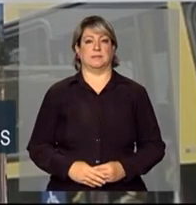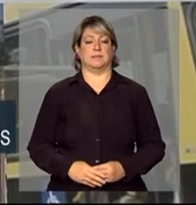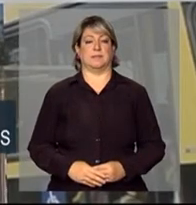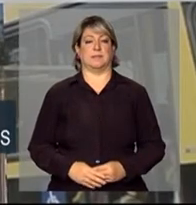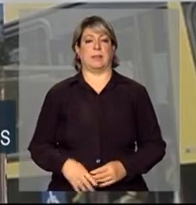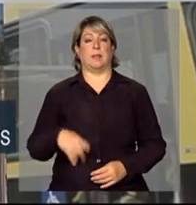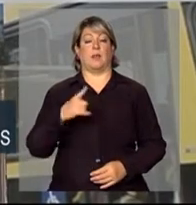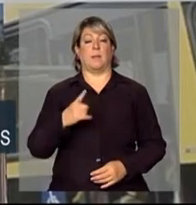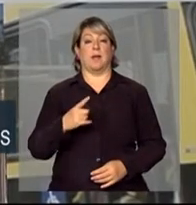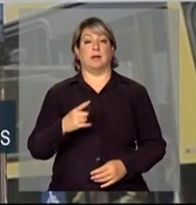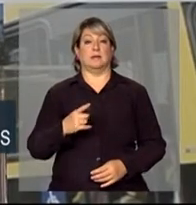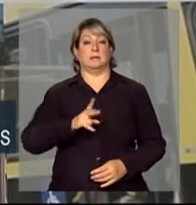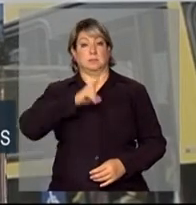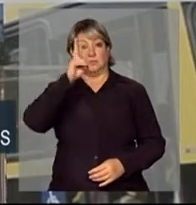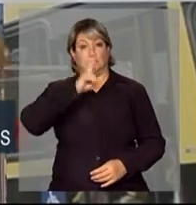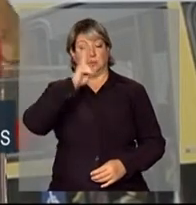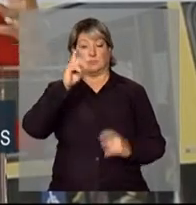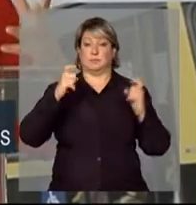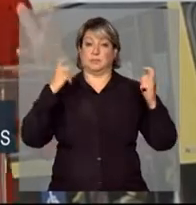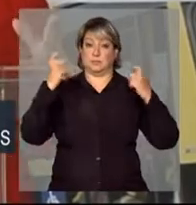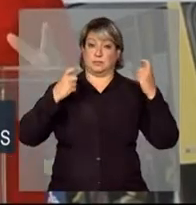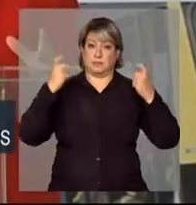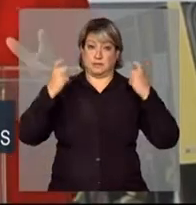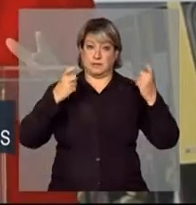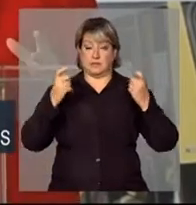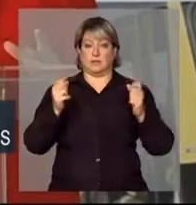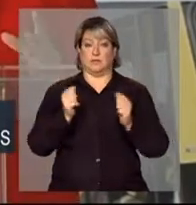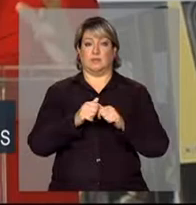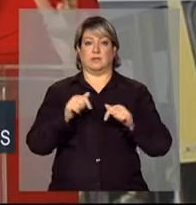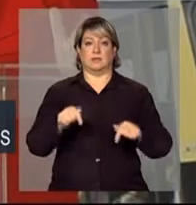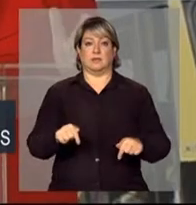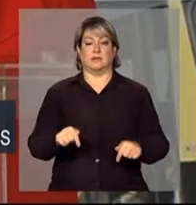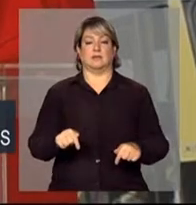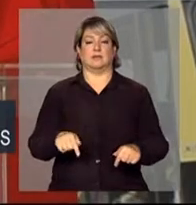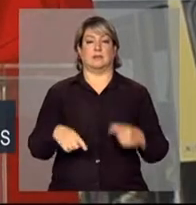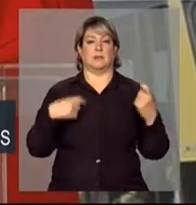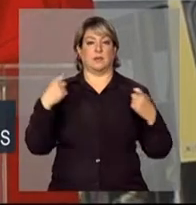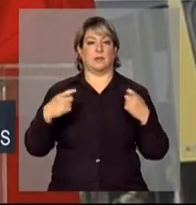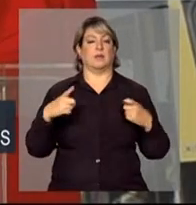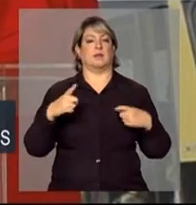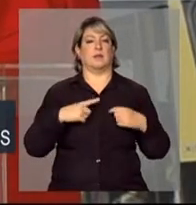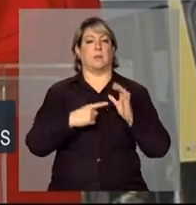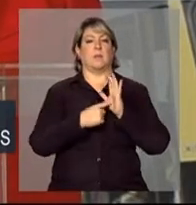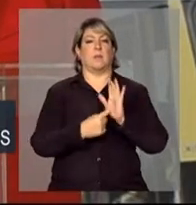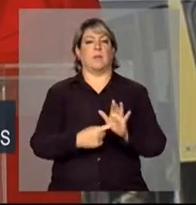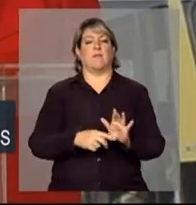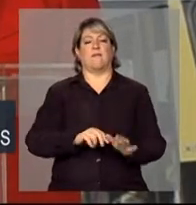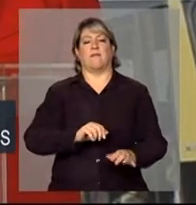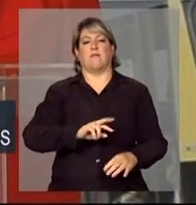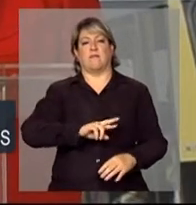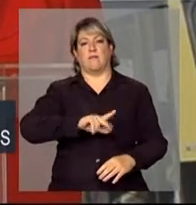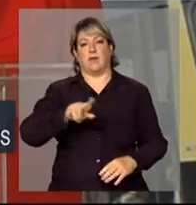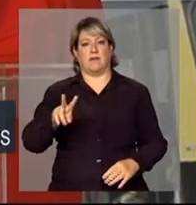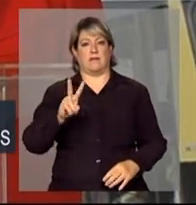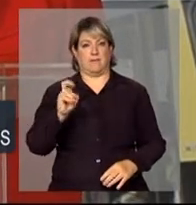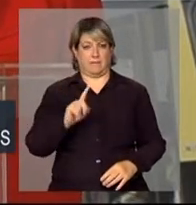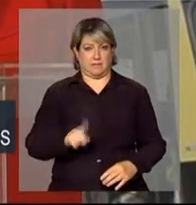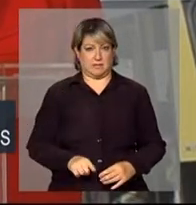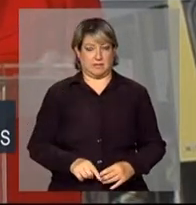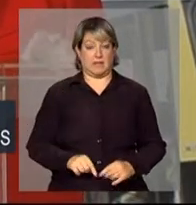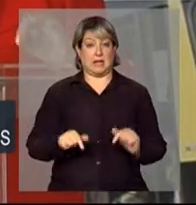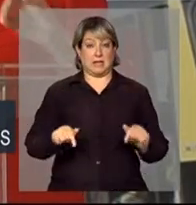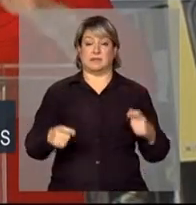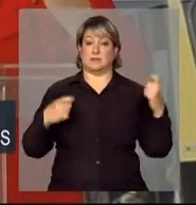uma grande preocupação, essa preocupação foi externada em vários momentos. Essa é